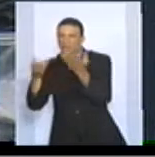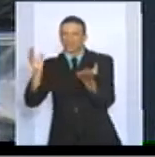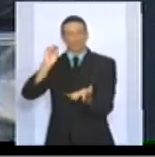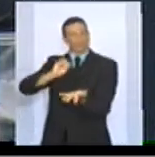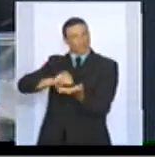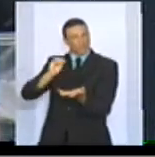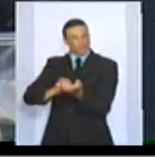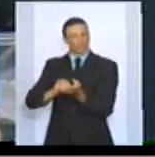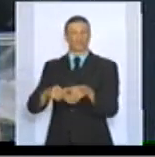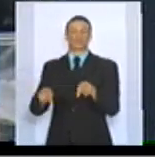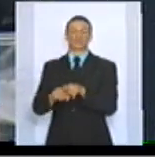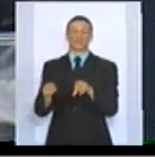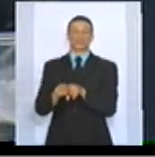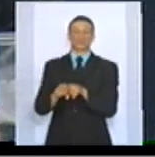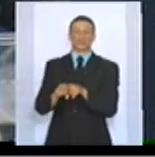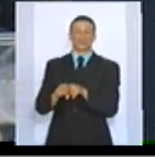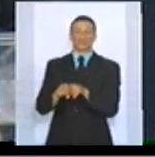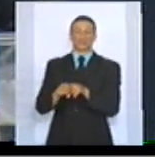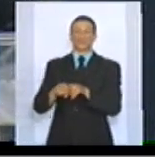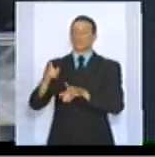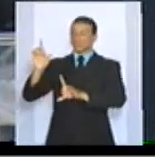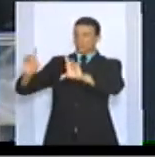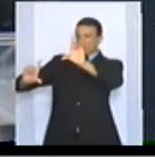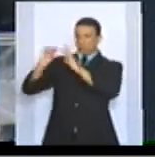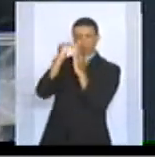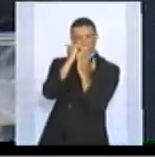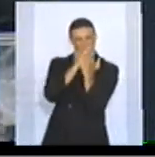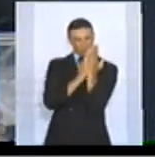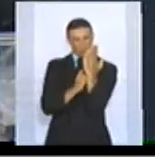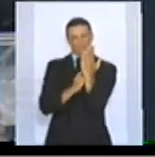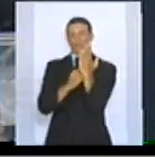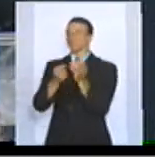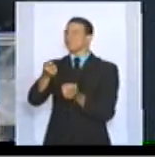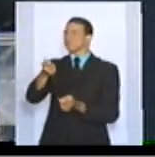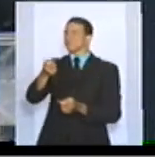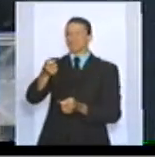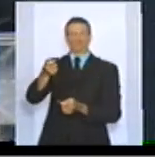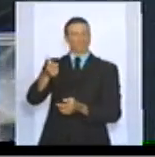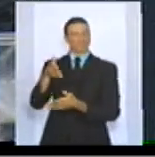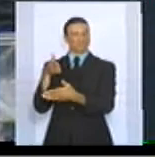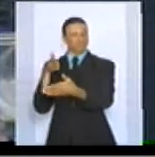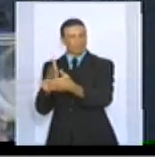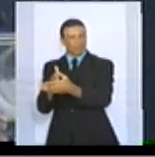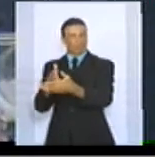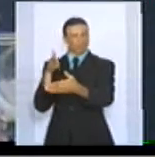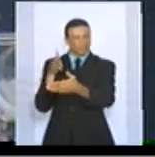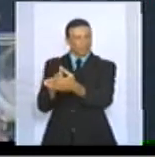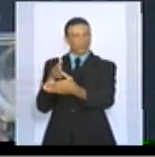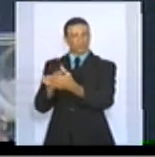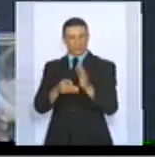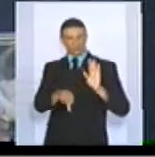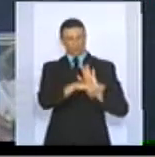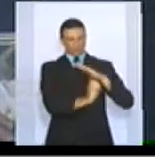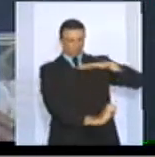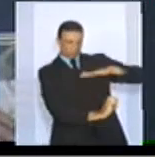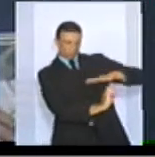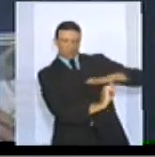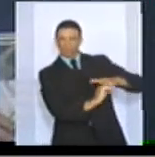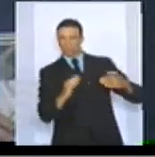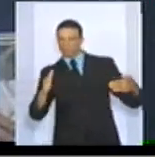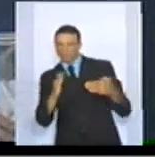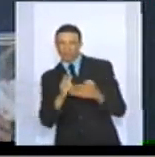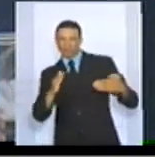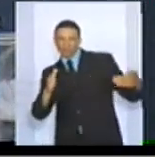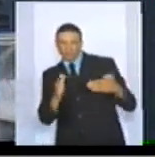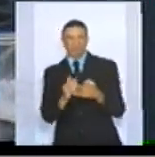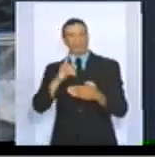e pouca competição na programação. Muitas barreiras de entrada para programadoras brasileiras e barreiras de entrada para